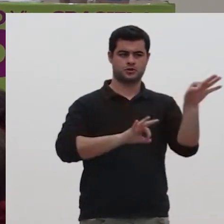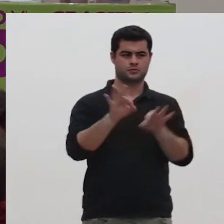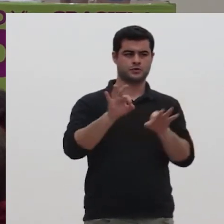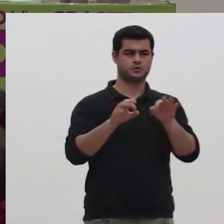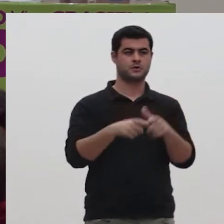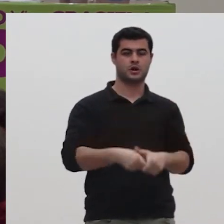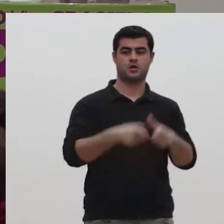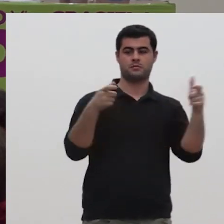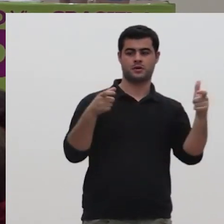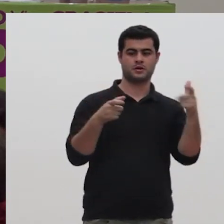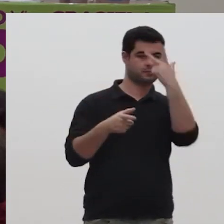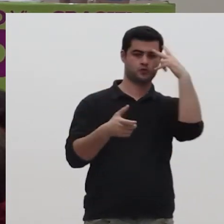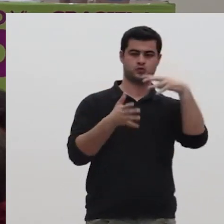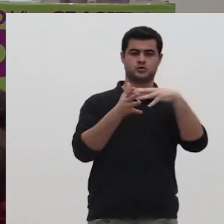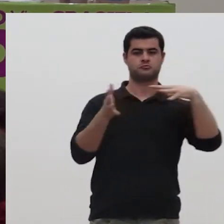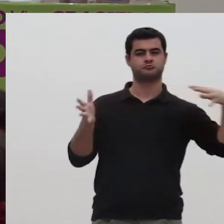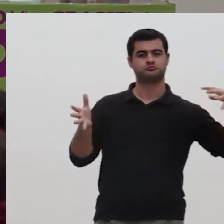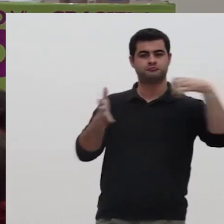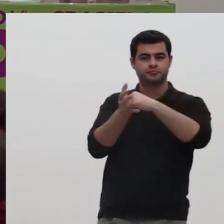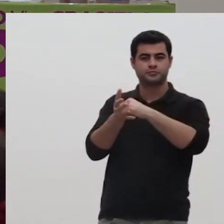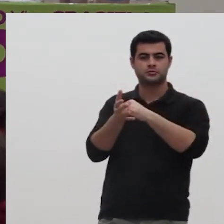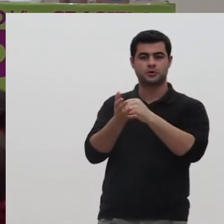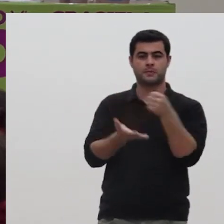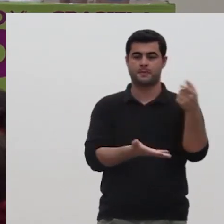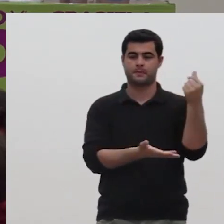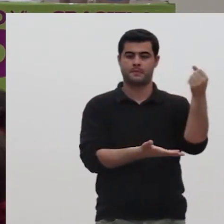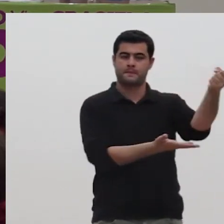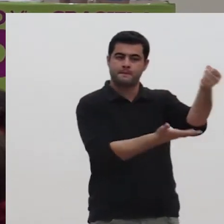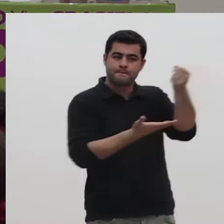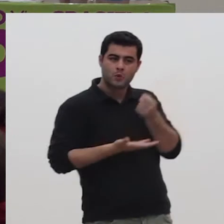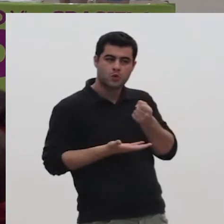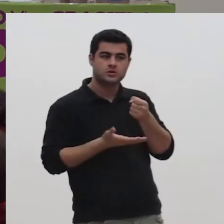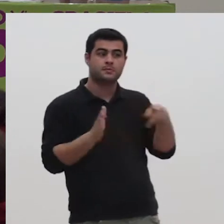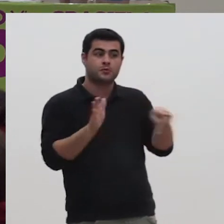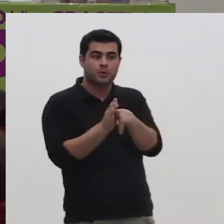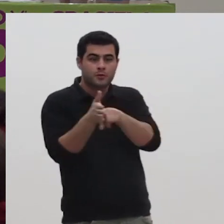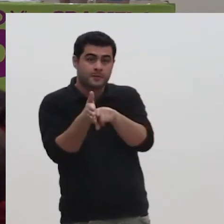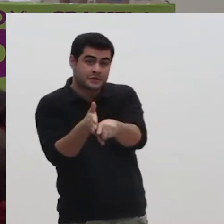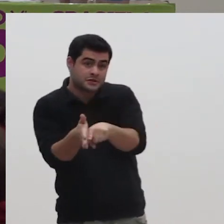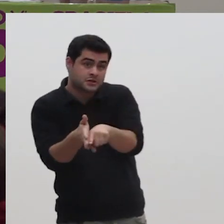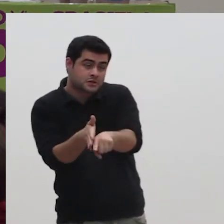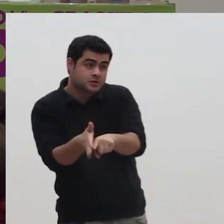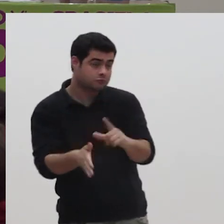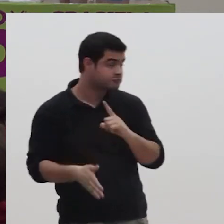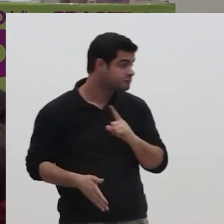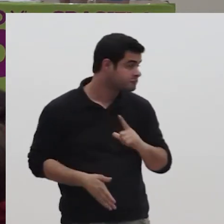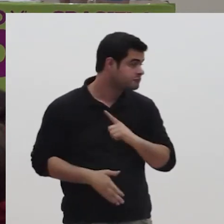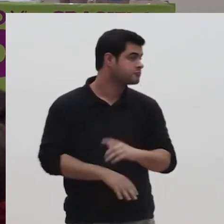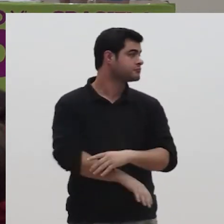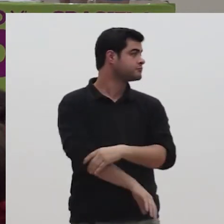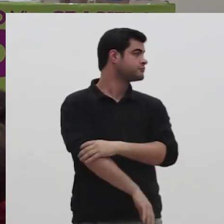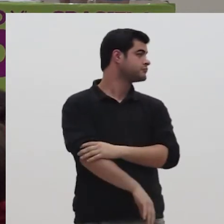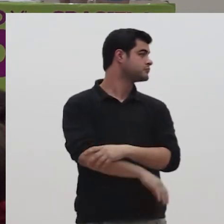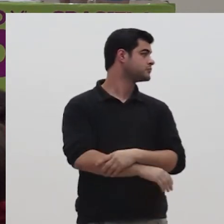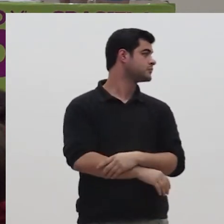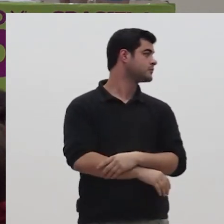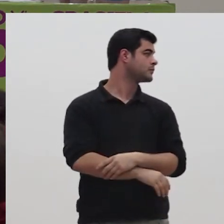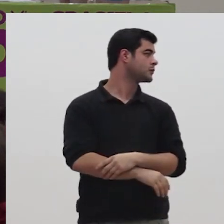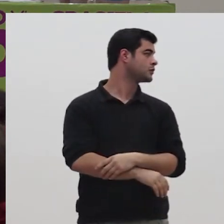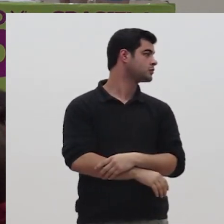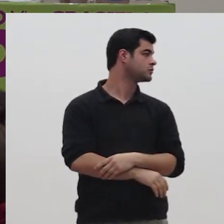aumentar a oferta de bolsas de pesquisa? Quem passa a responder é a chapa